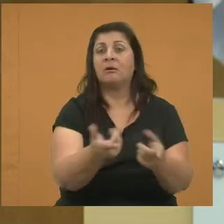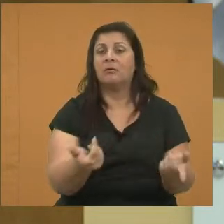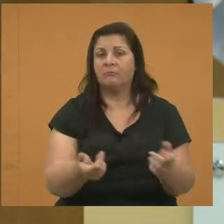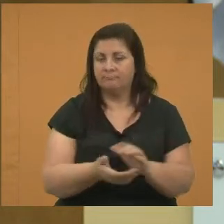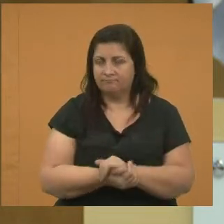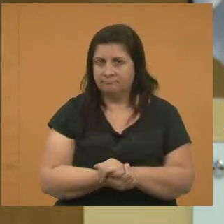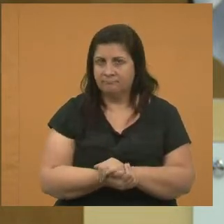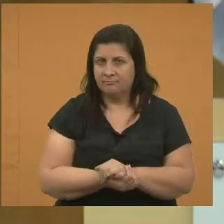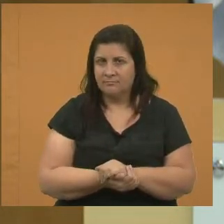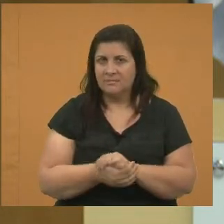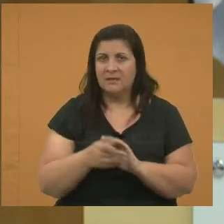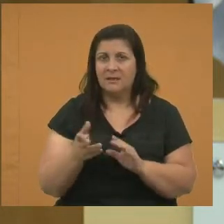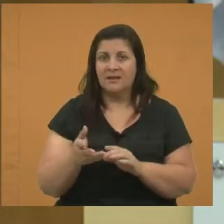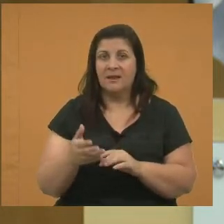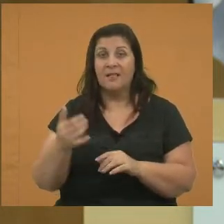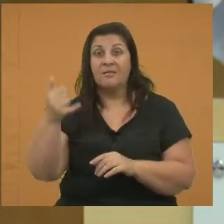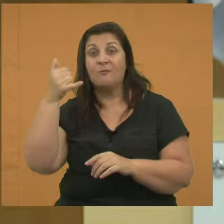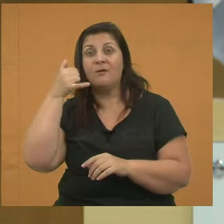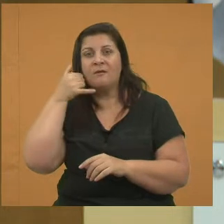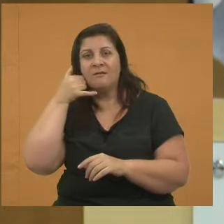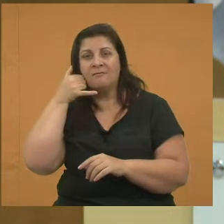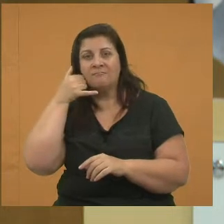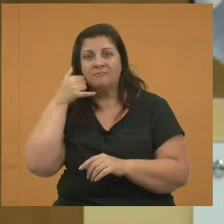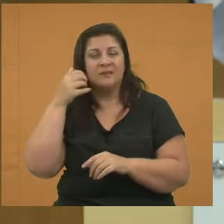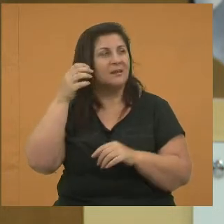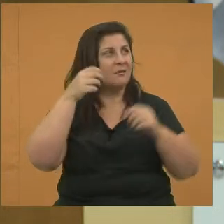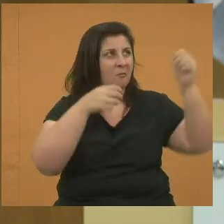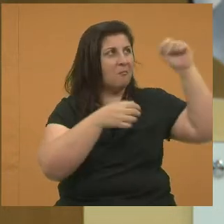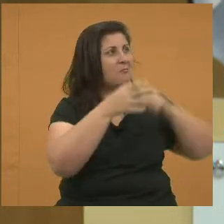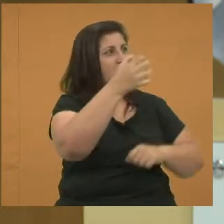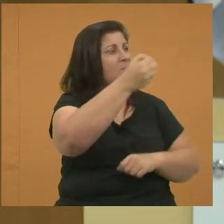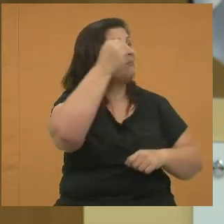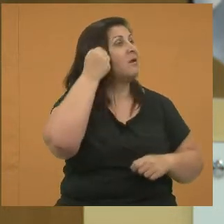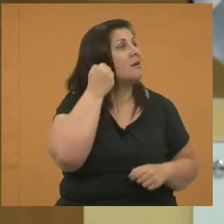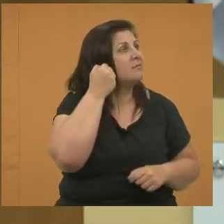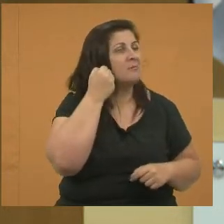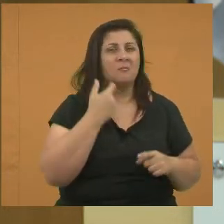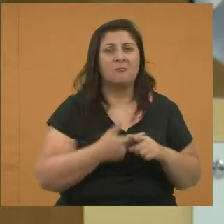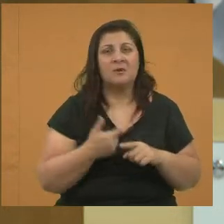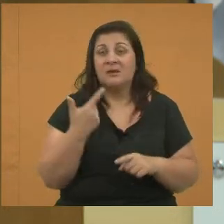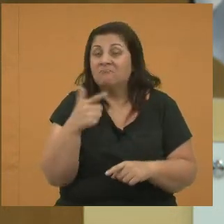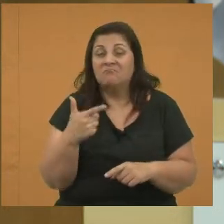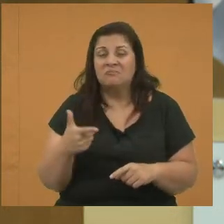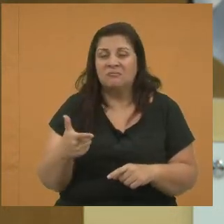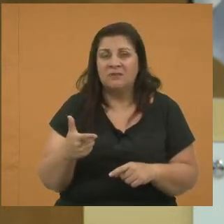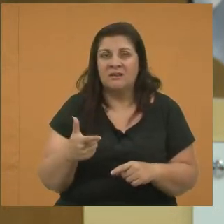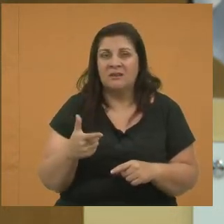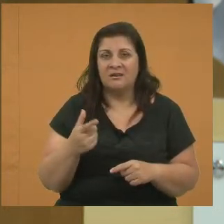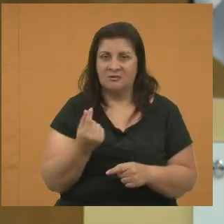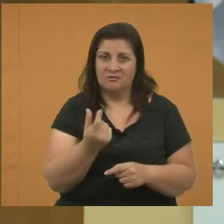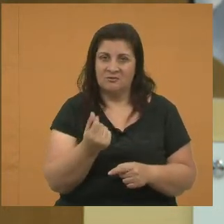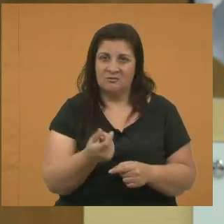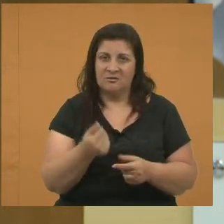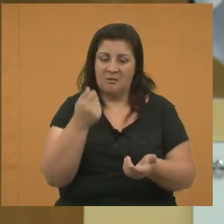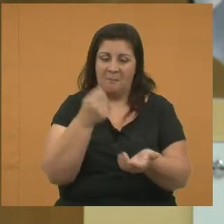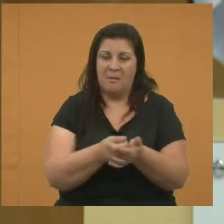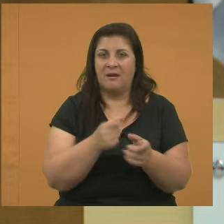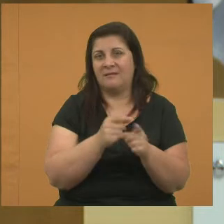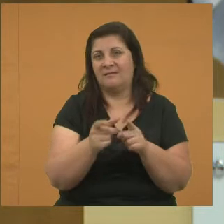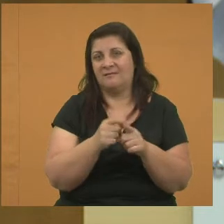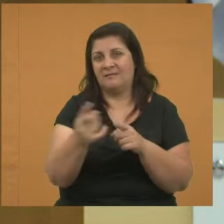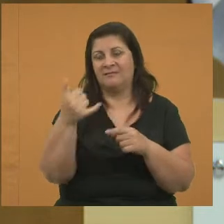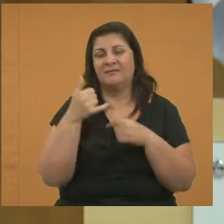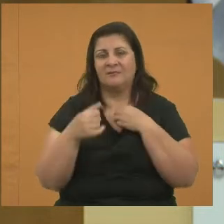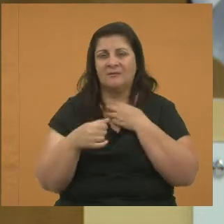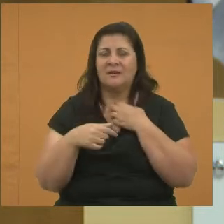os fornecedores lá no orelhão da esquina, porque eu não tinha o dinheiro para alugar um telefone. E as coisas foram